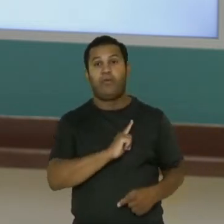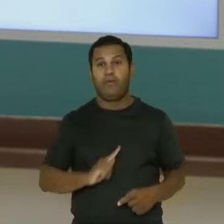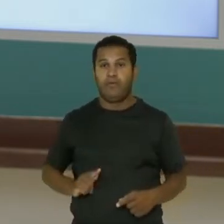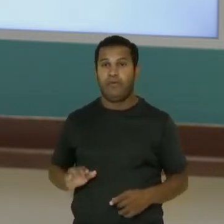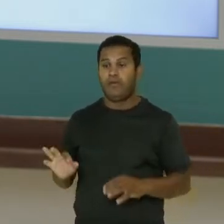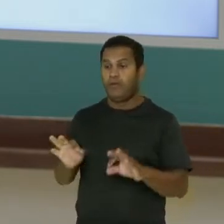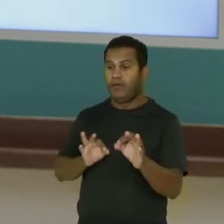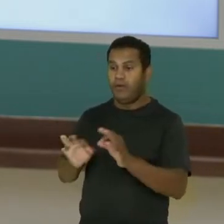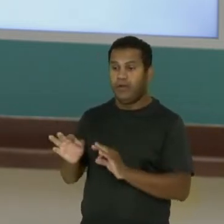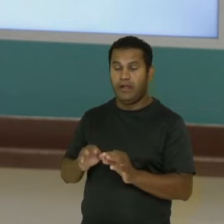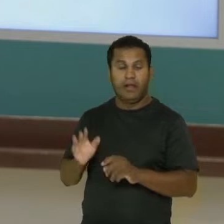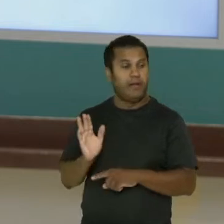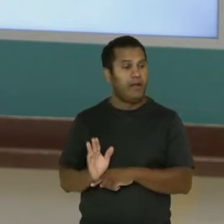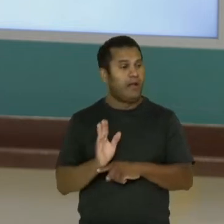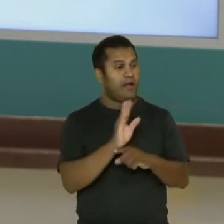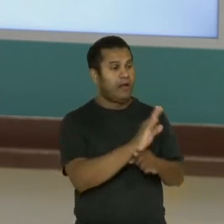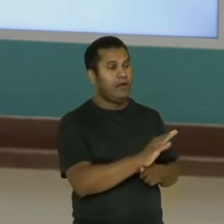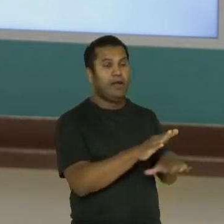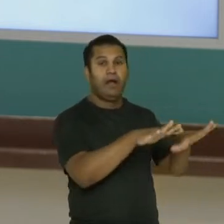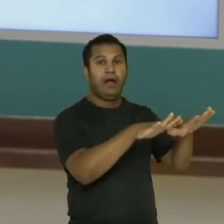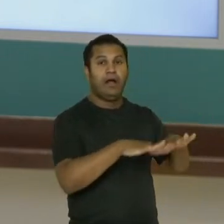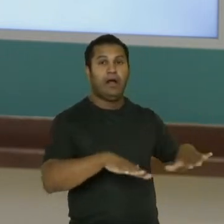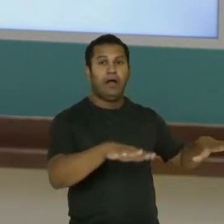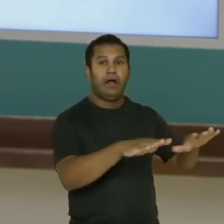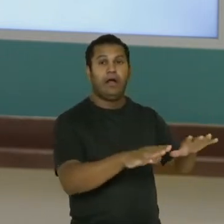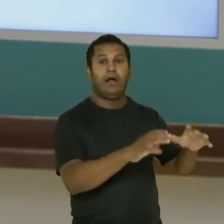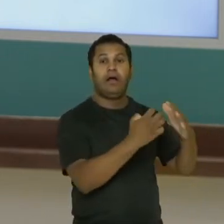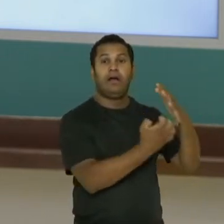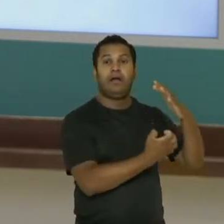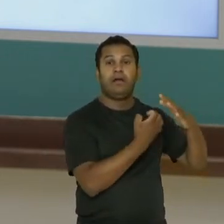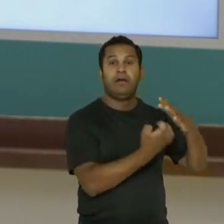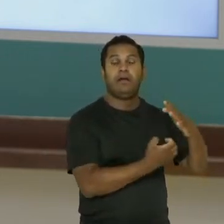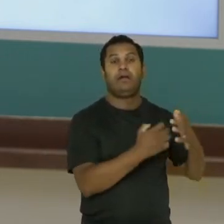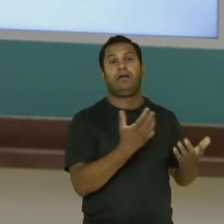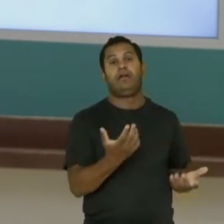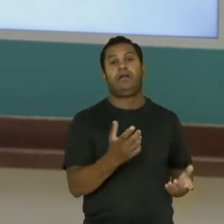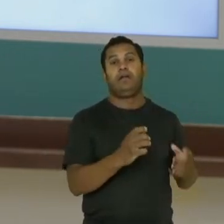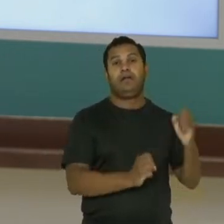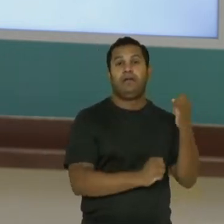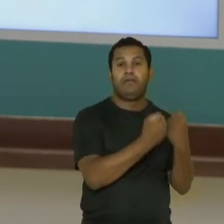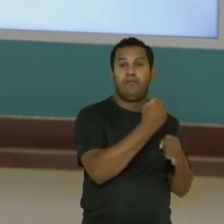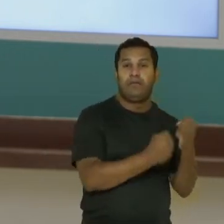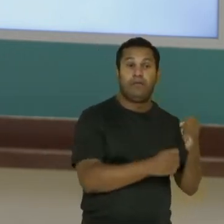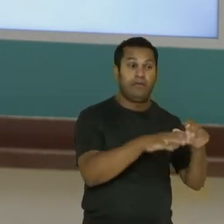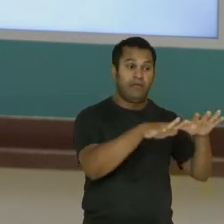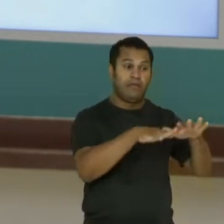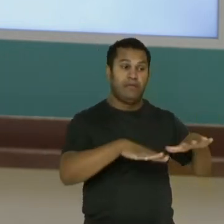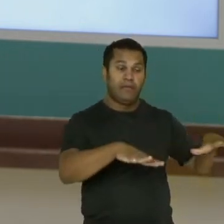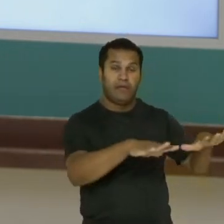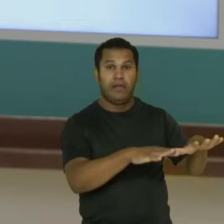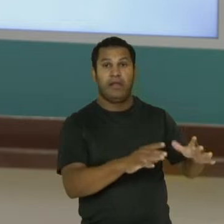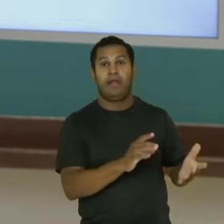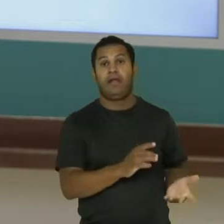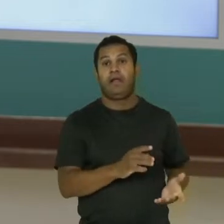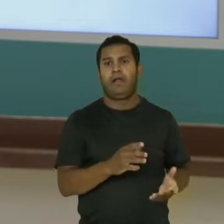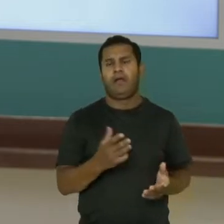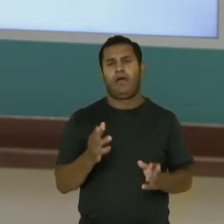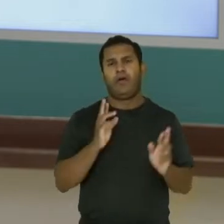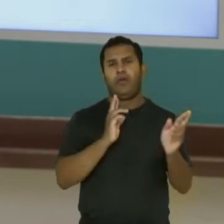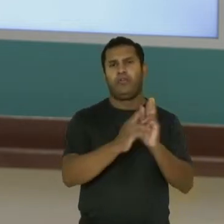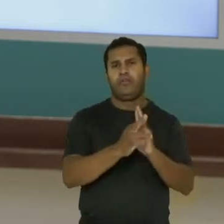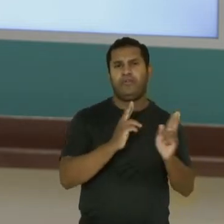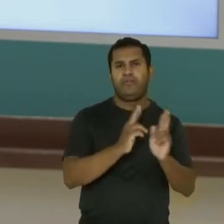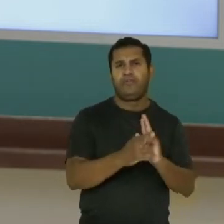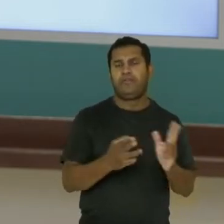aeroportos ou portos que vão ajudar nesse desenvolvimento industrial. Então, são características da análise a partir